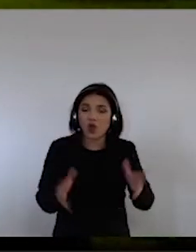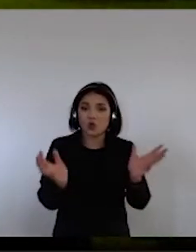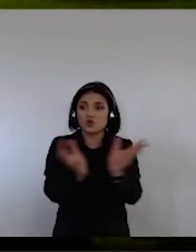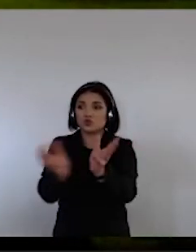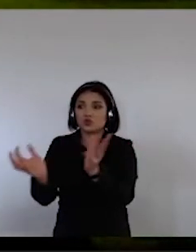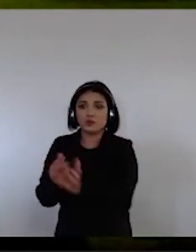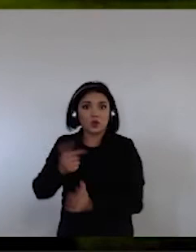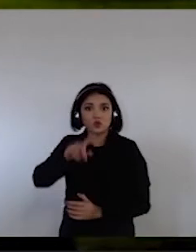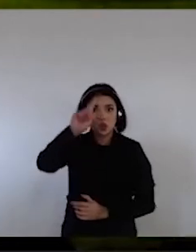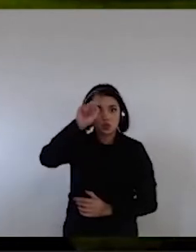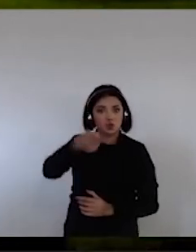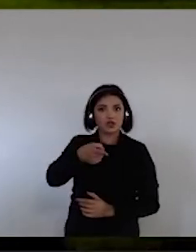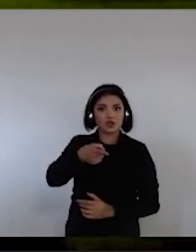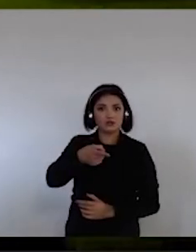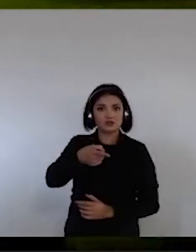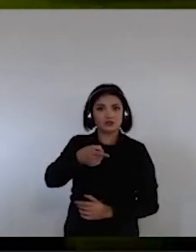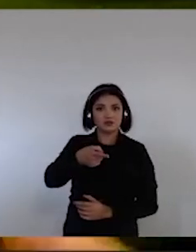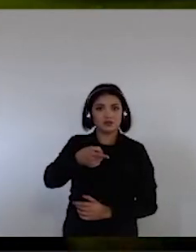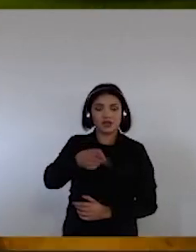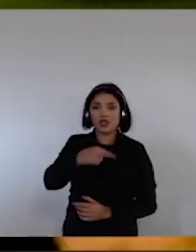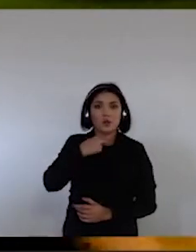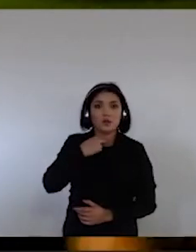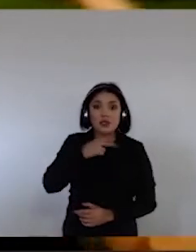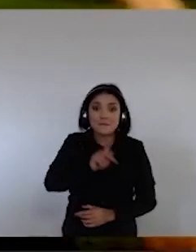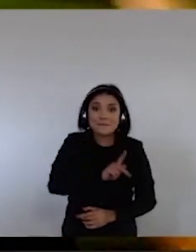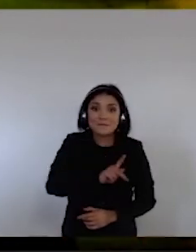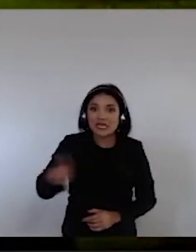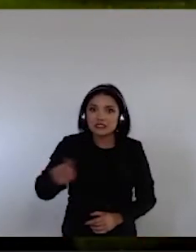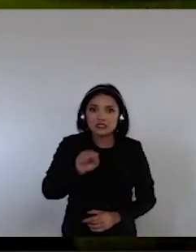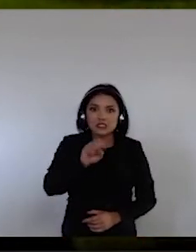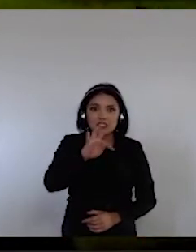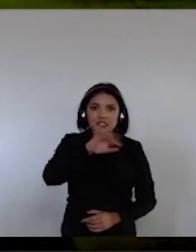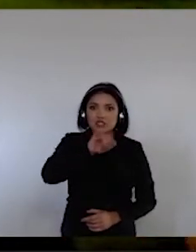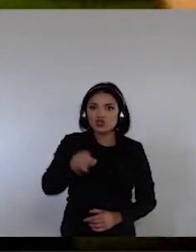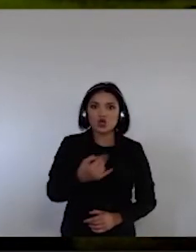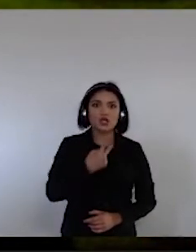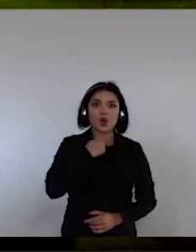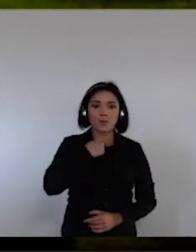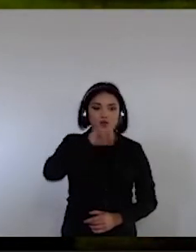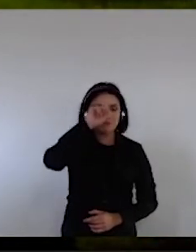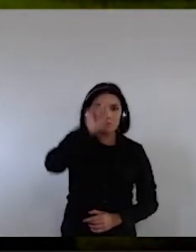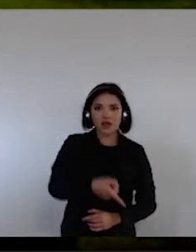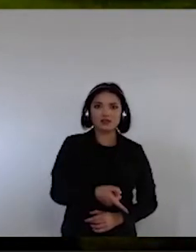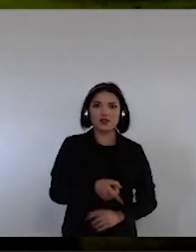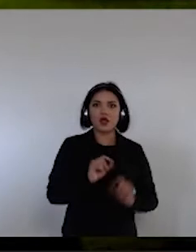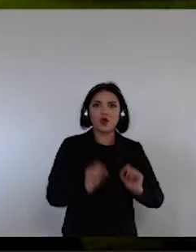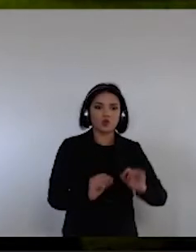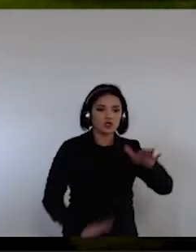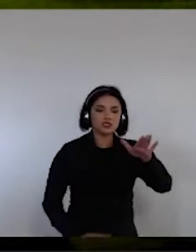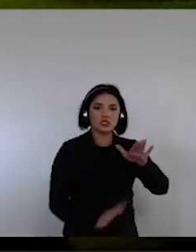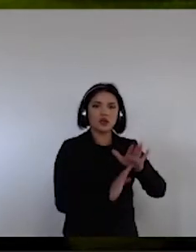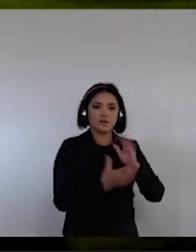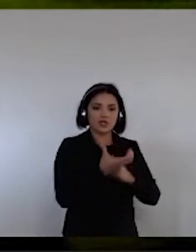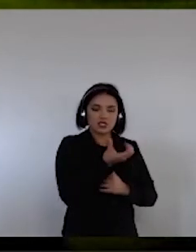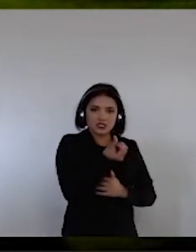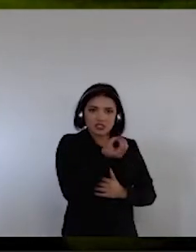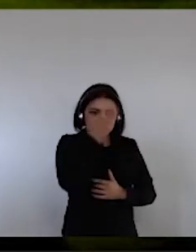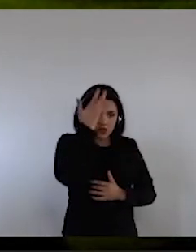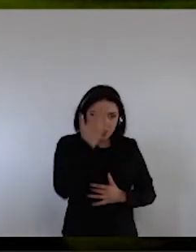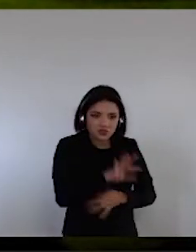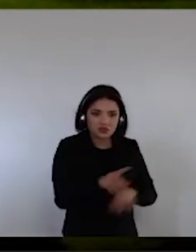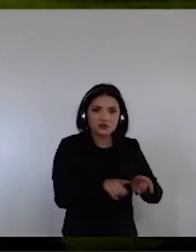conseguiu, na Corte Especial, implantar um sistema de que a vista não poderia durar mais do que 60 dias. E, se houver um segundo pedido, é